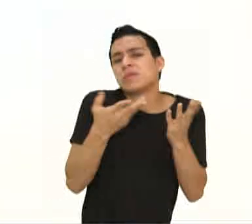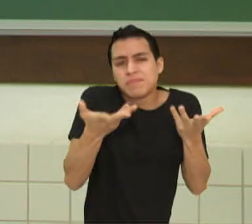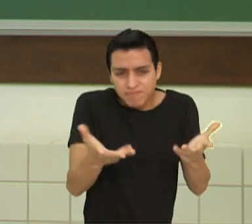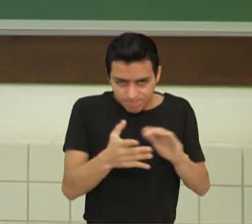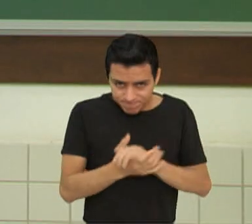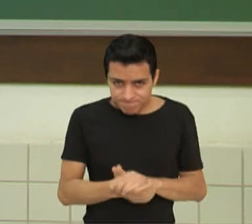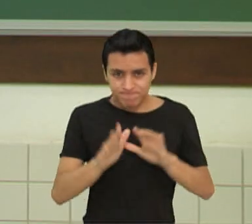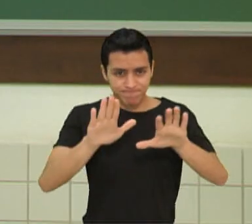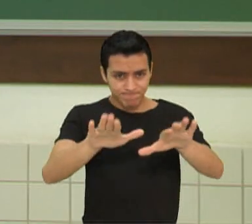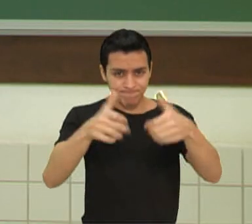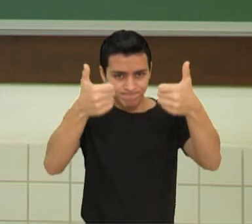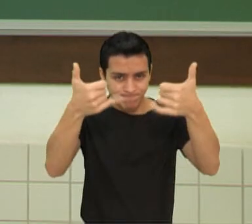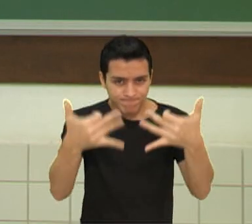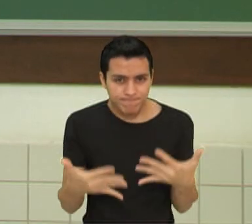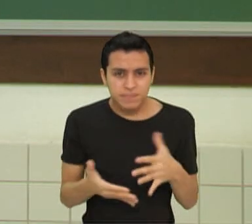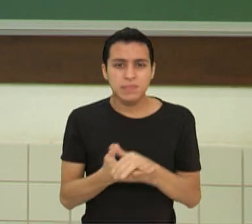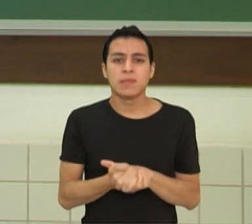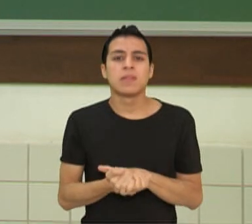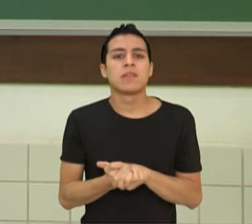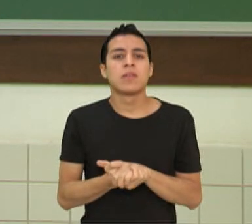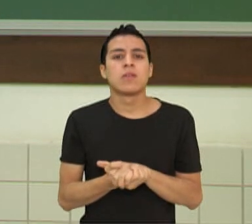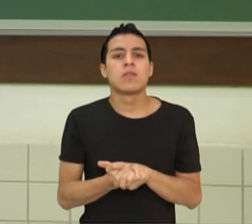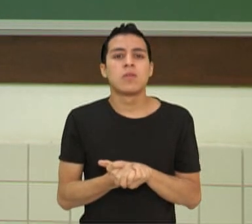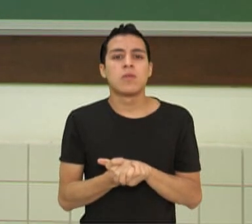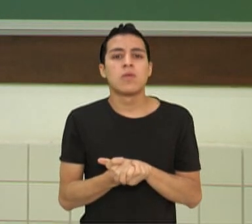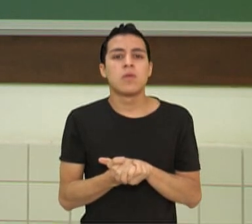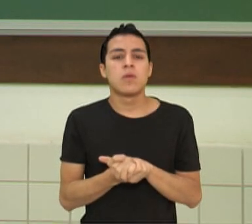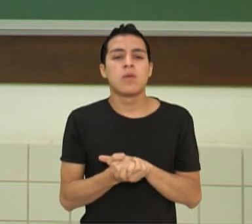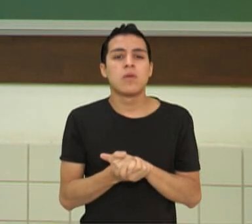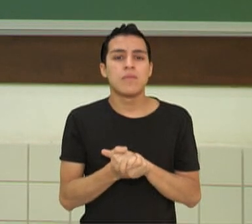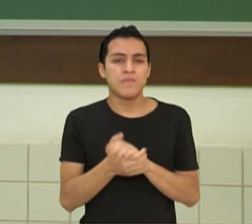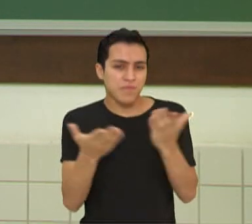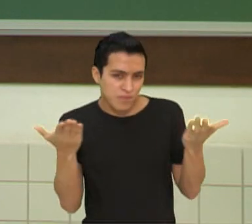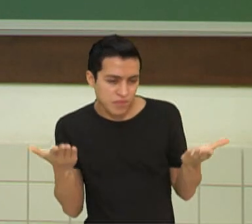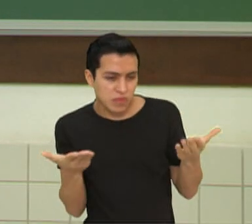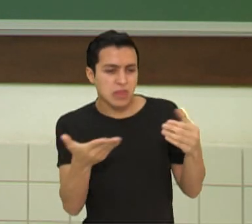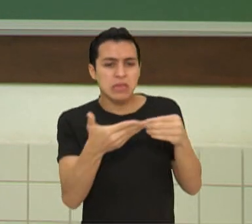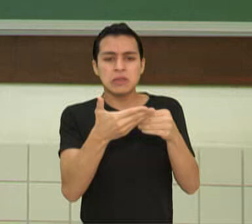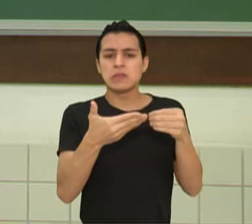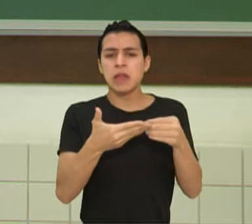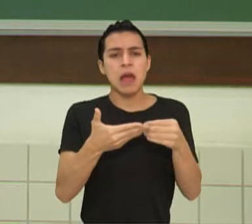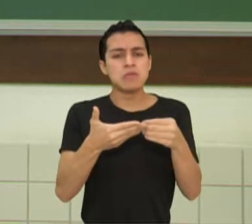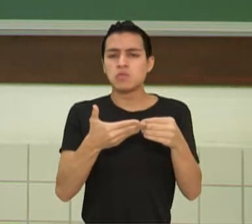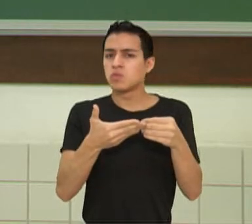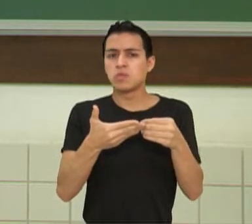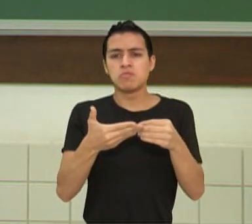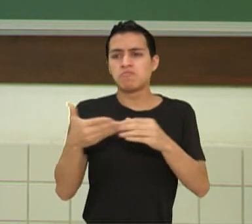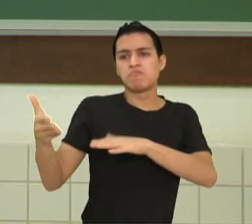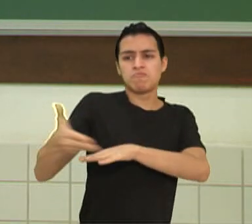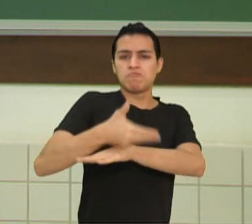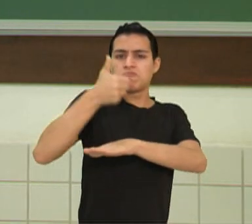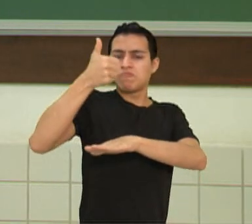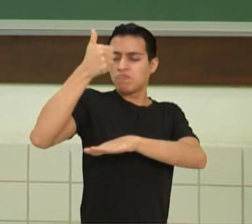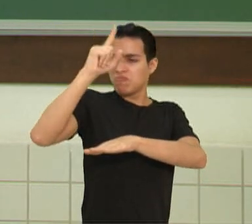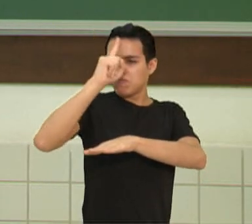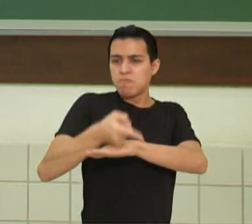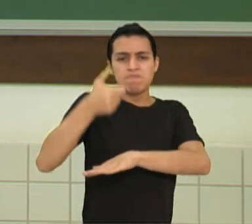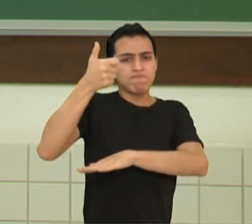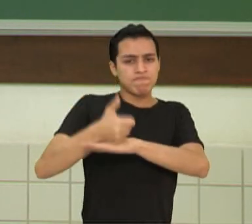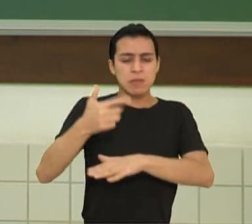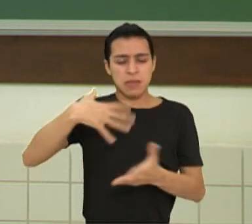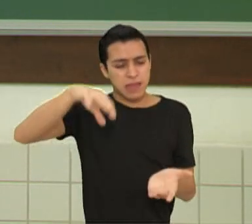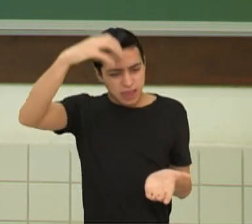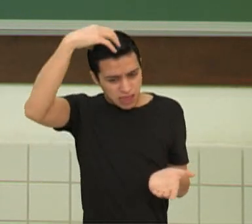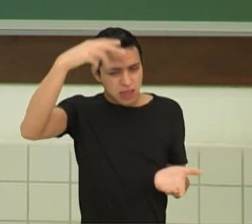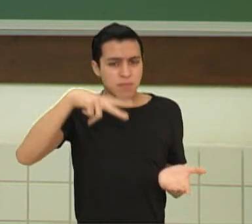então? Vamos lá. Estado absolutista, então tínhamos o rei lá de Portugal